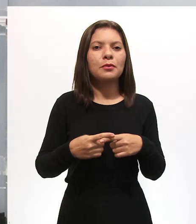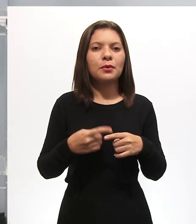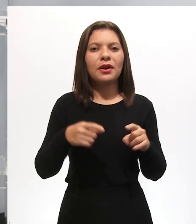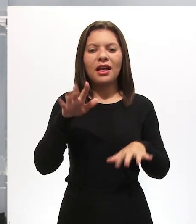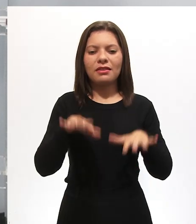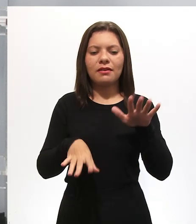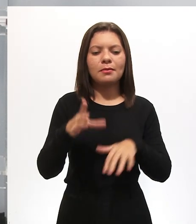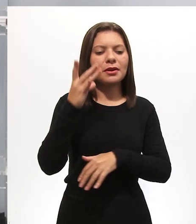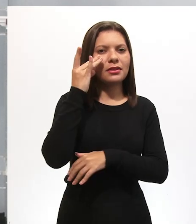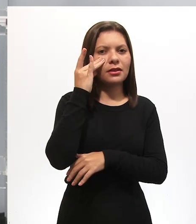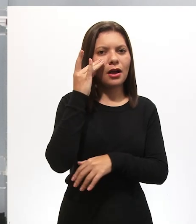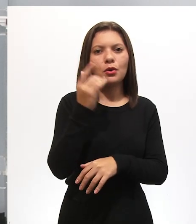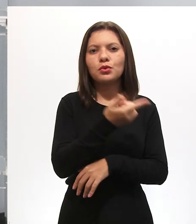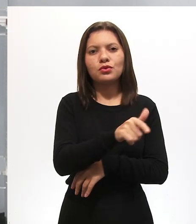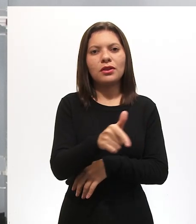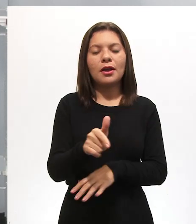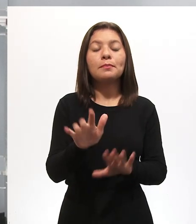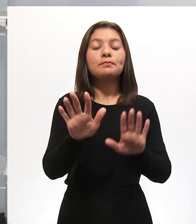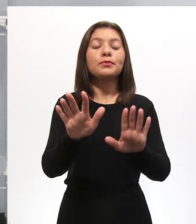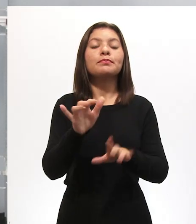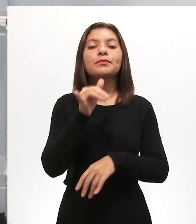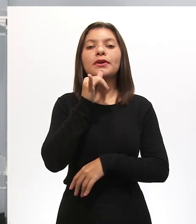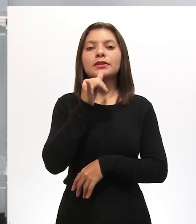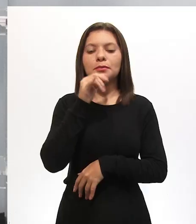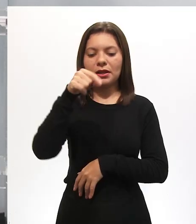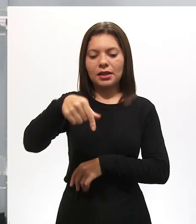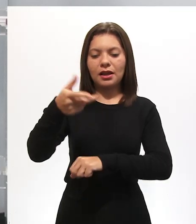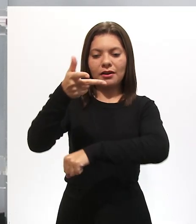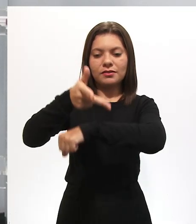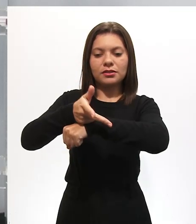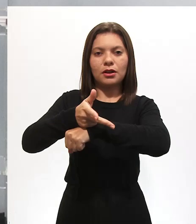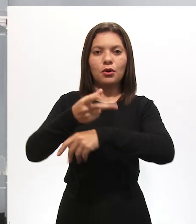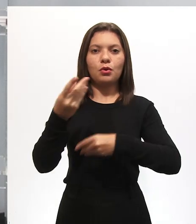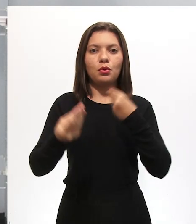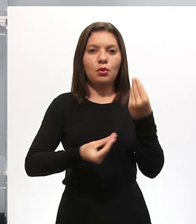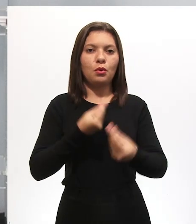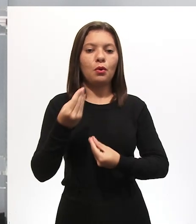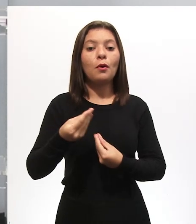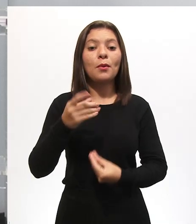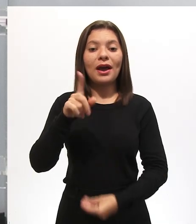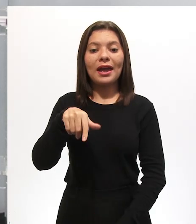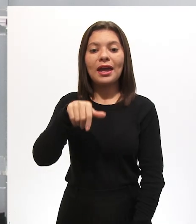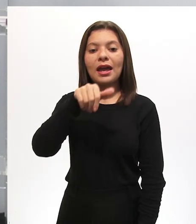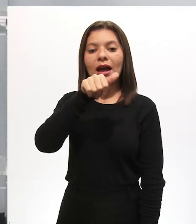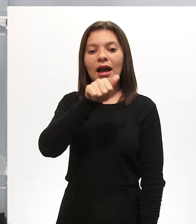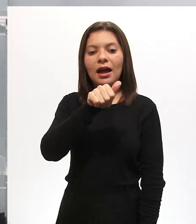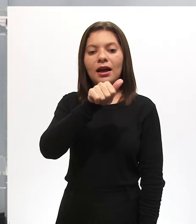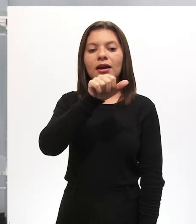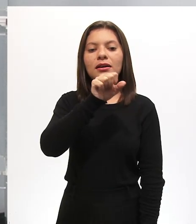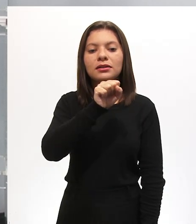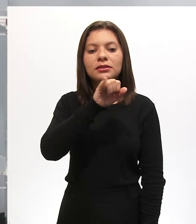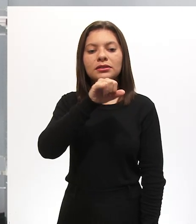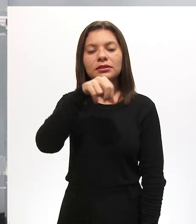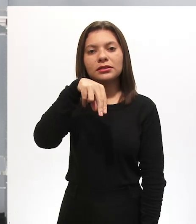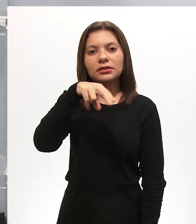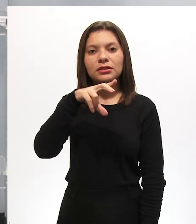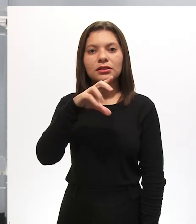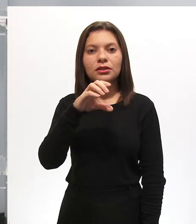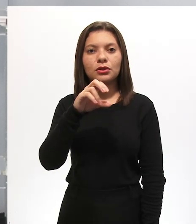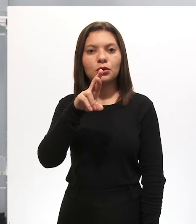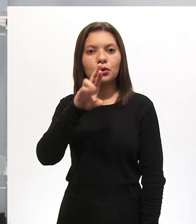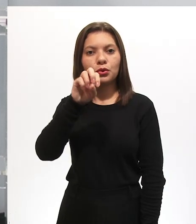não seja presencial. Um exemplo, essa gravação aqui, ela ocorre de modo assíncrona, ou seja, está